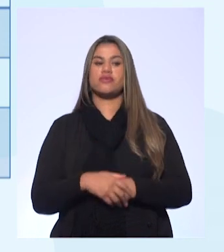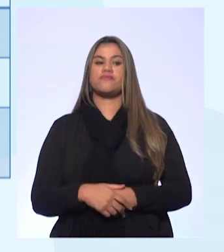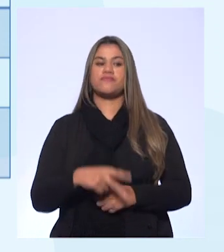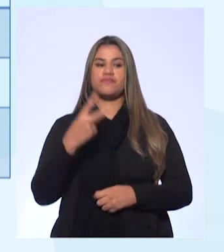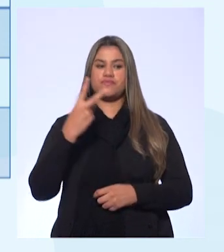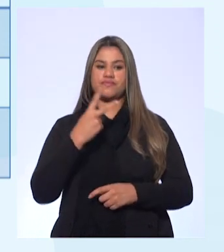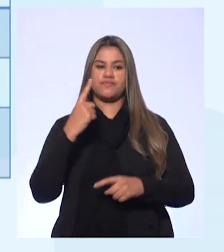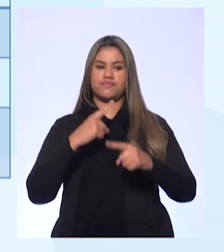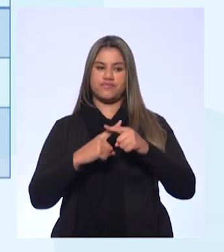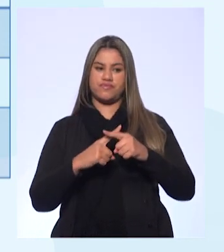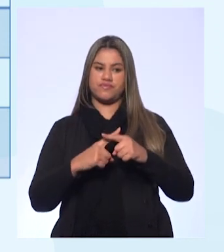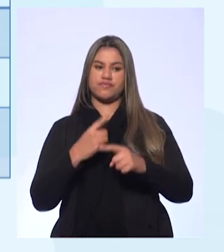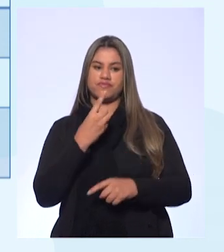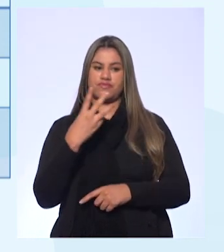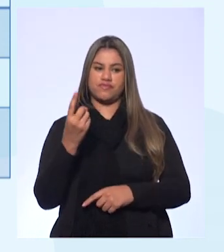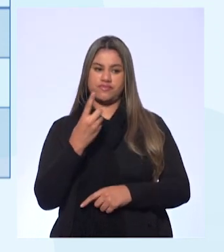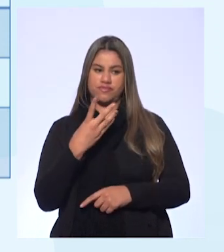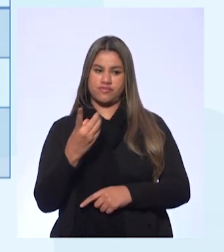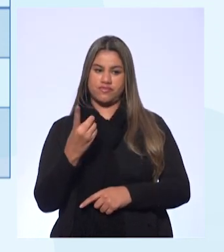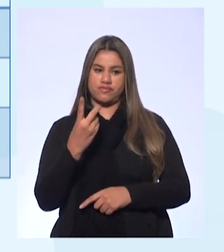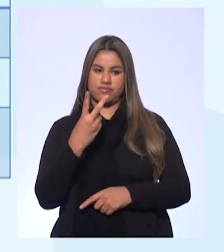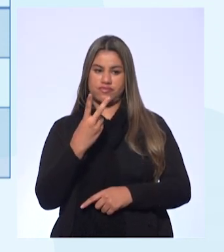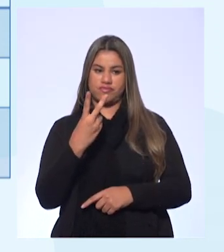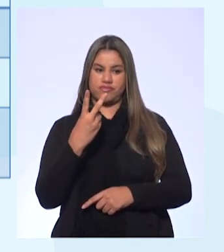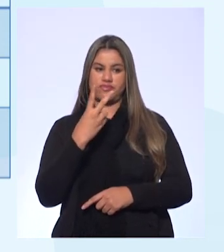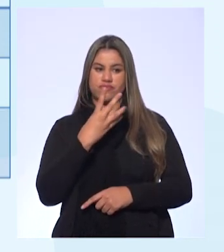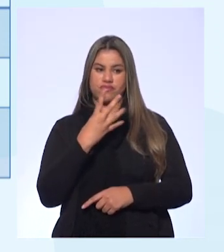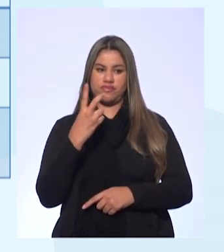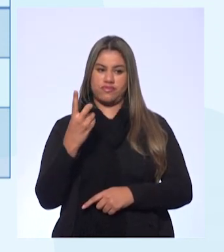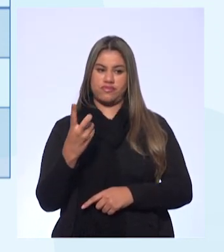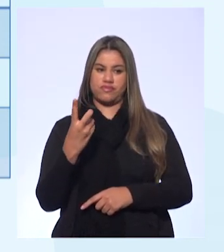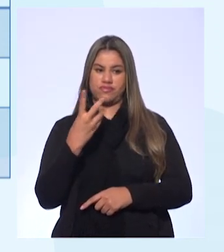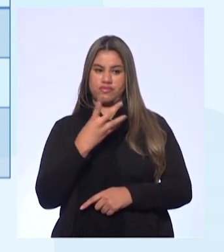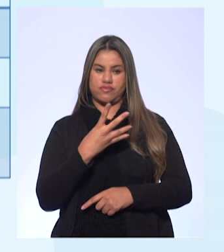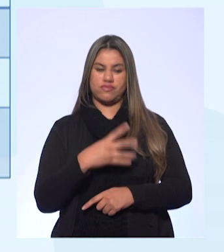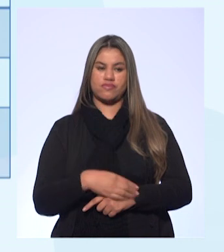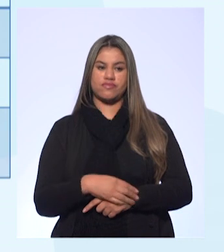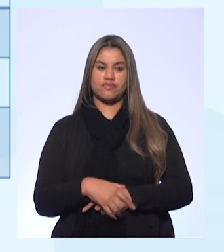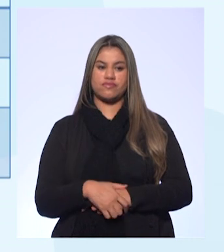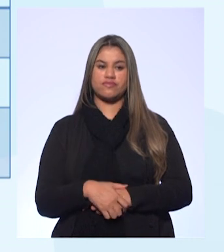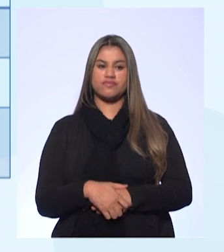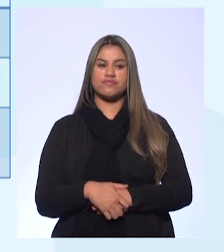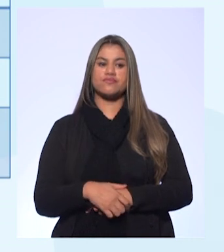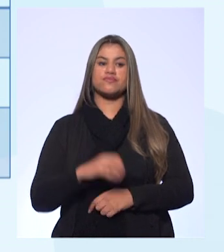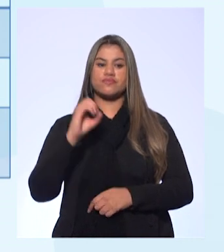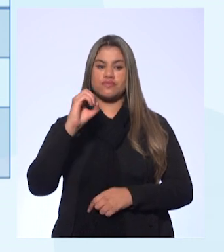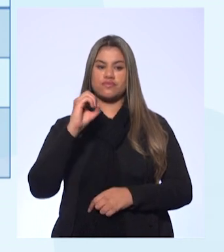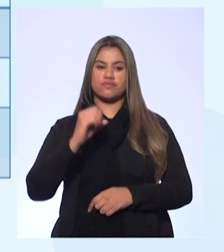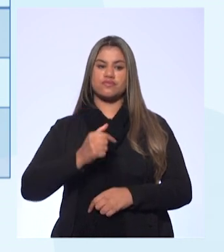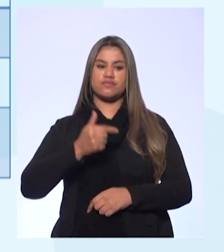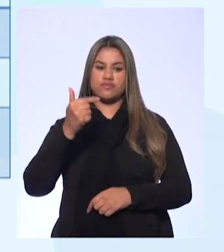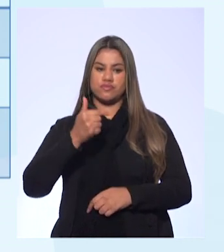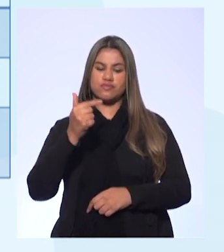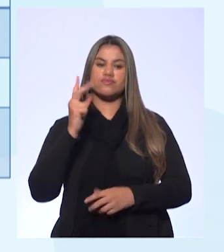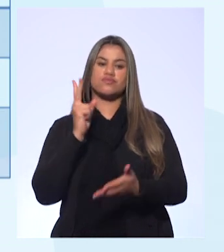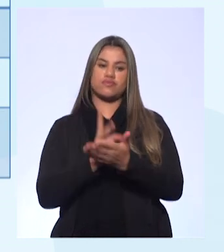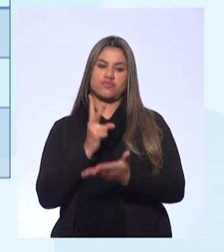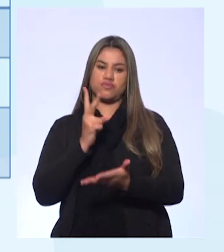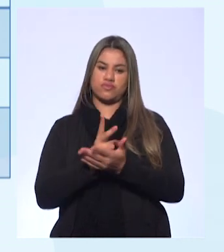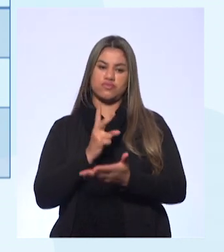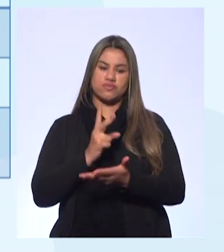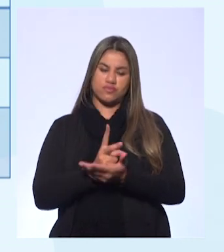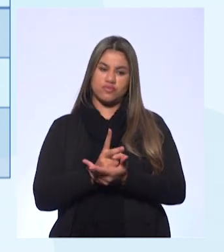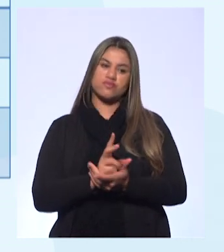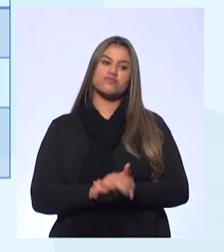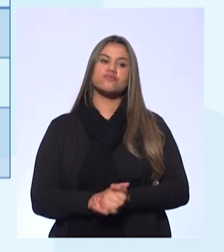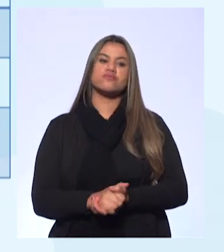2 vezes 12 vai dar 24, que é a última coluna ali. O oxigênio permanece a mesma quantidade, porque na reação tem somente